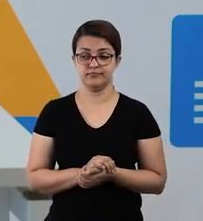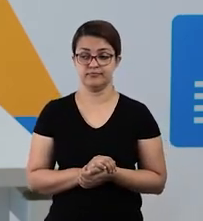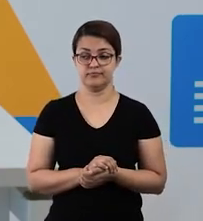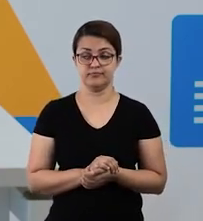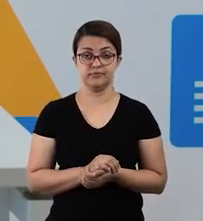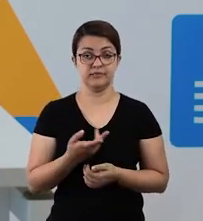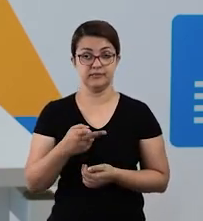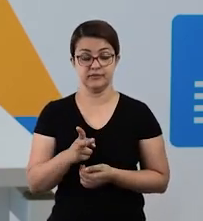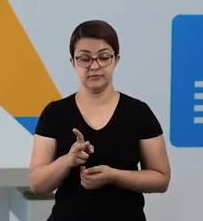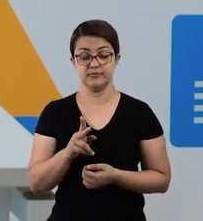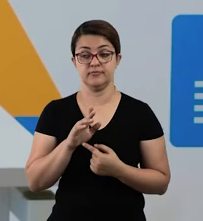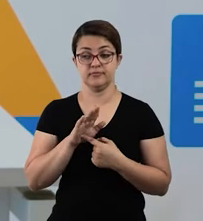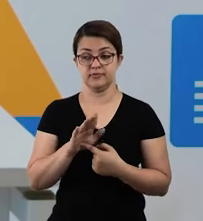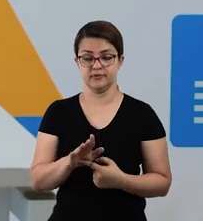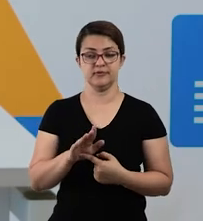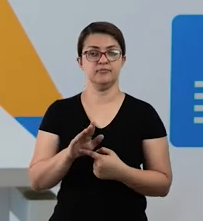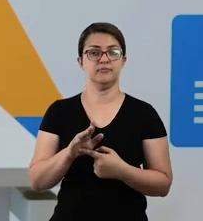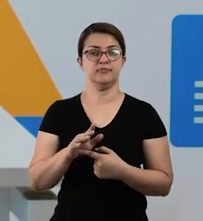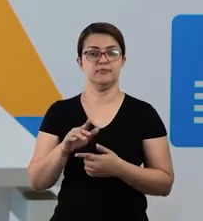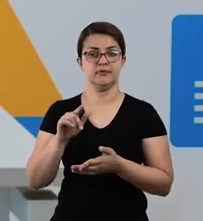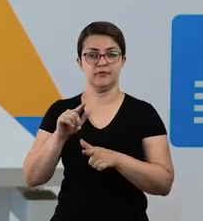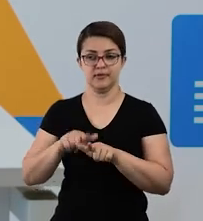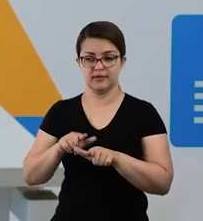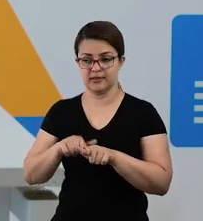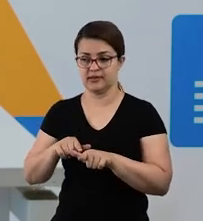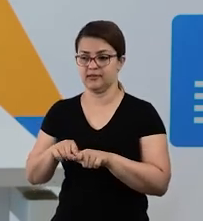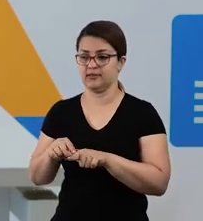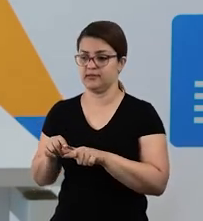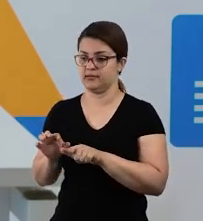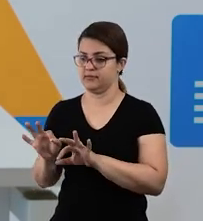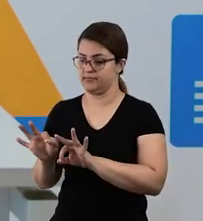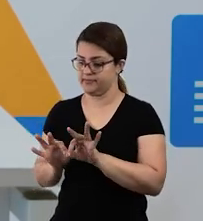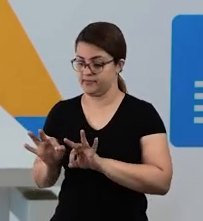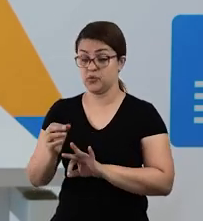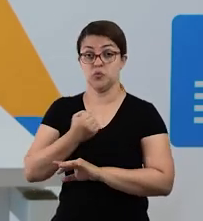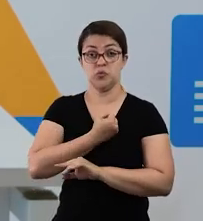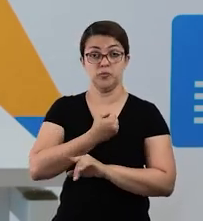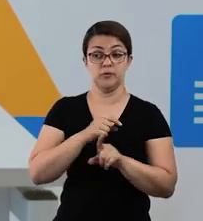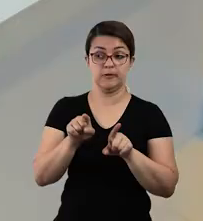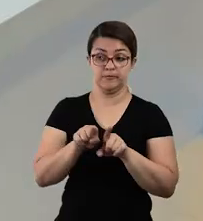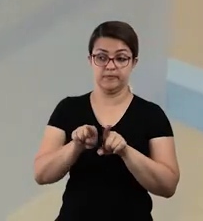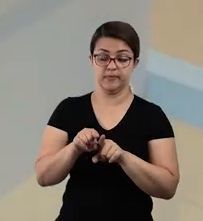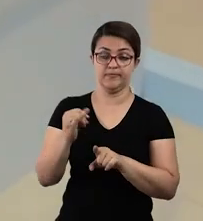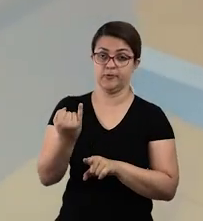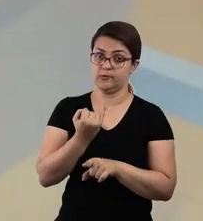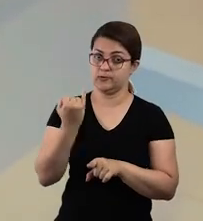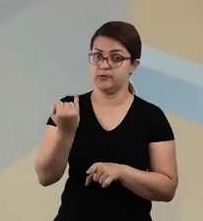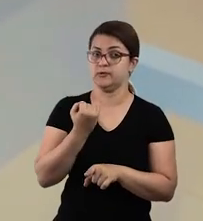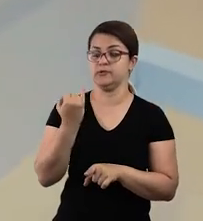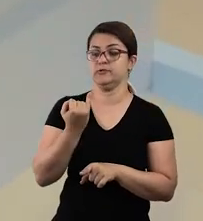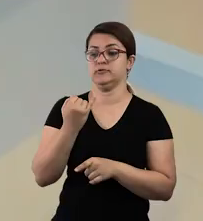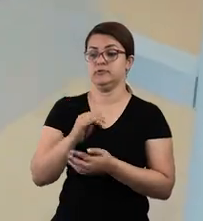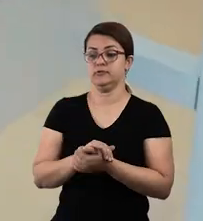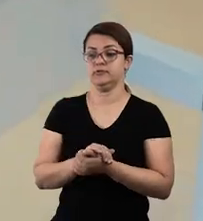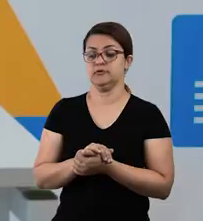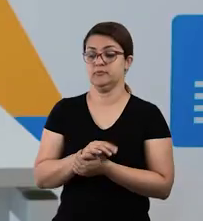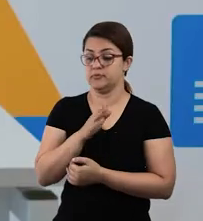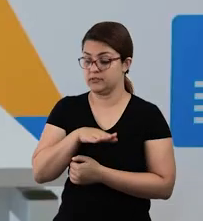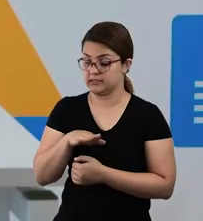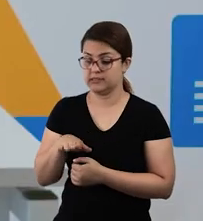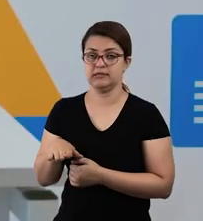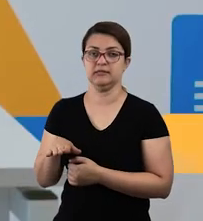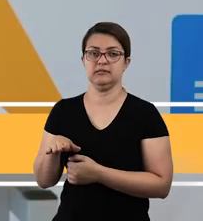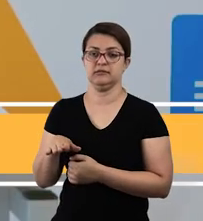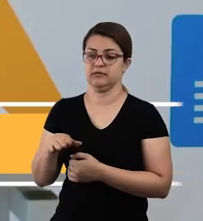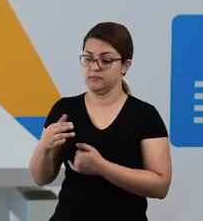né, nós sempre mostramos aqui letras móveis, também tem números móveis. Isso é muito importante que vocês deixem para